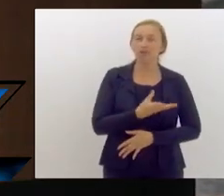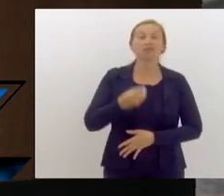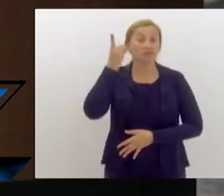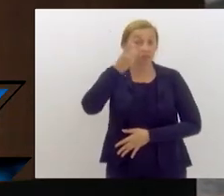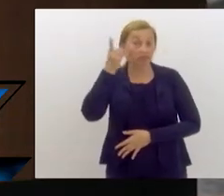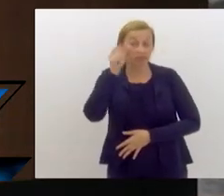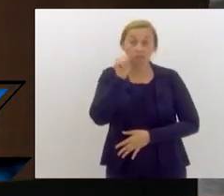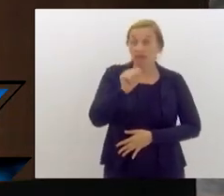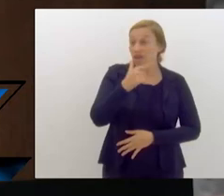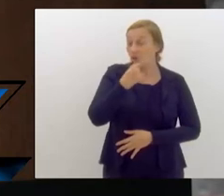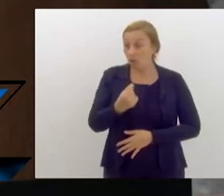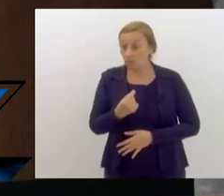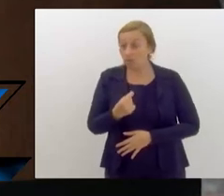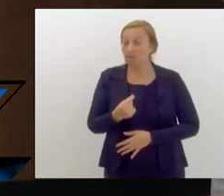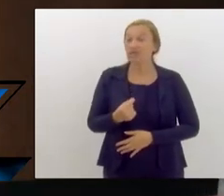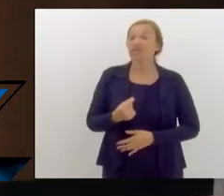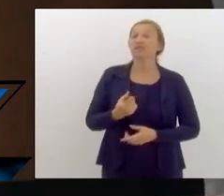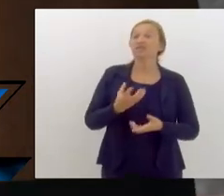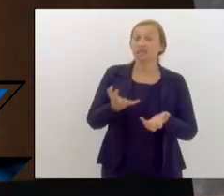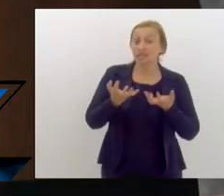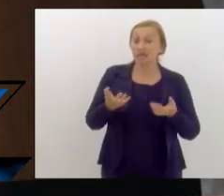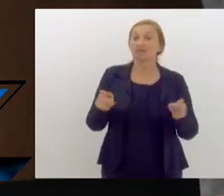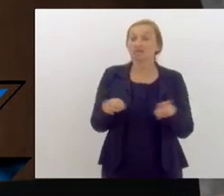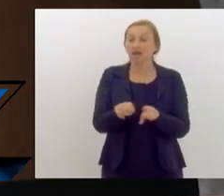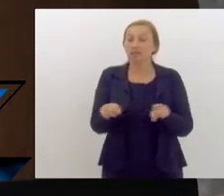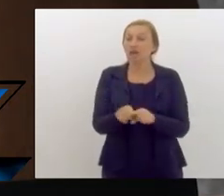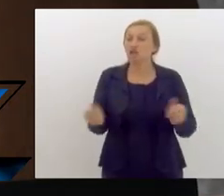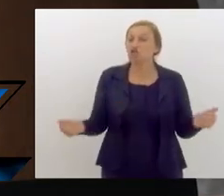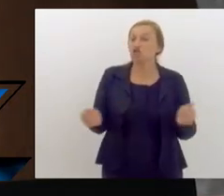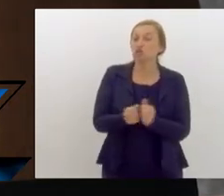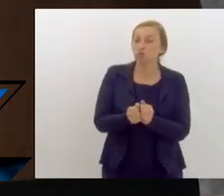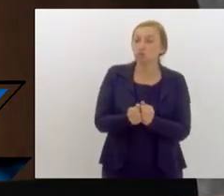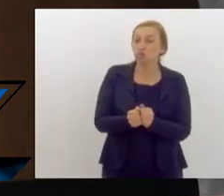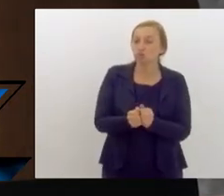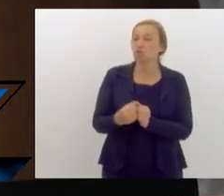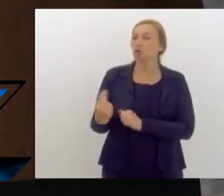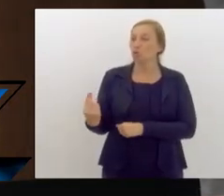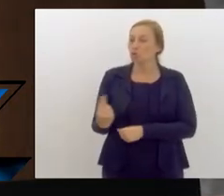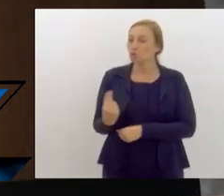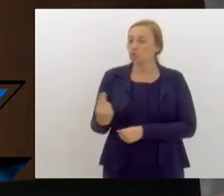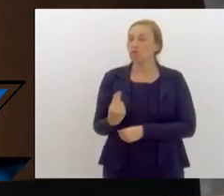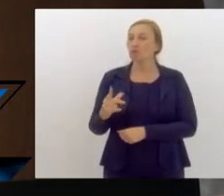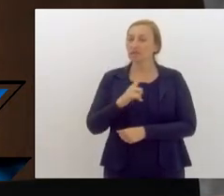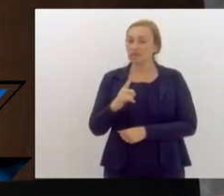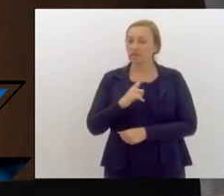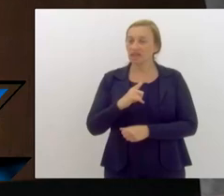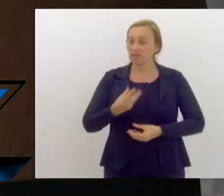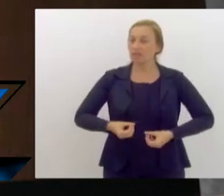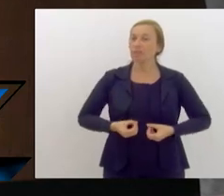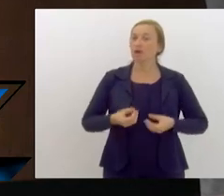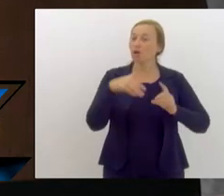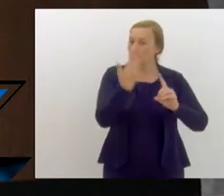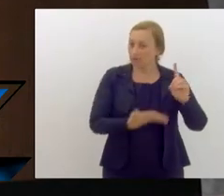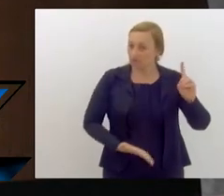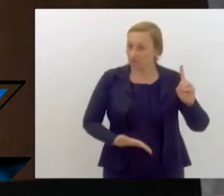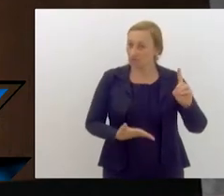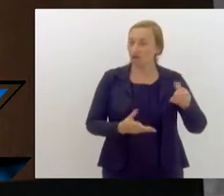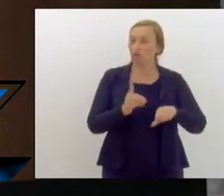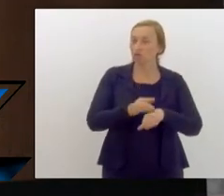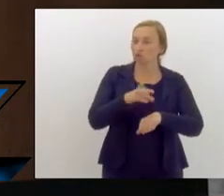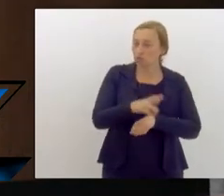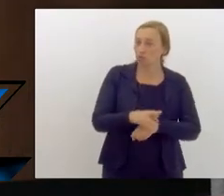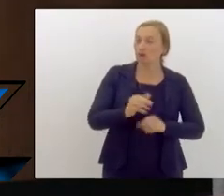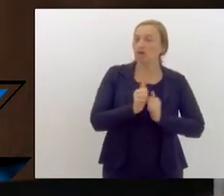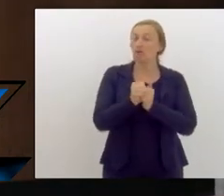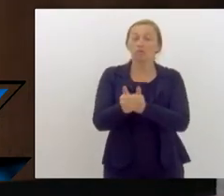deputados que que quiserem também junto com acender essa honraria o Dr Rodrigo Azambuja acompanham ele